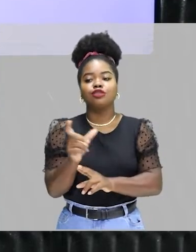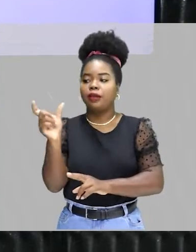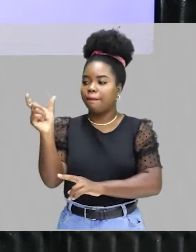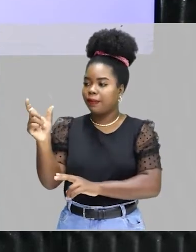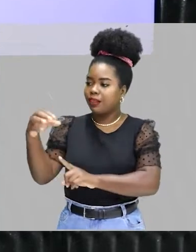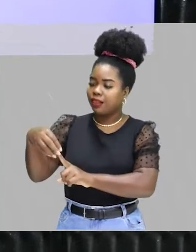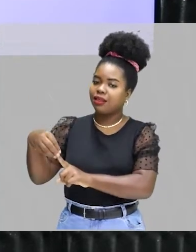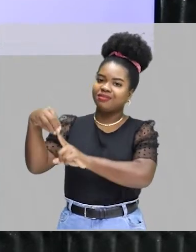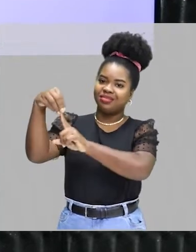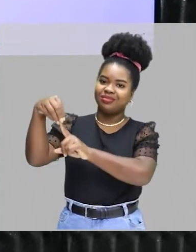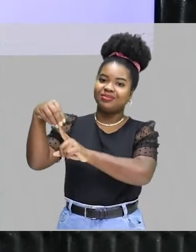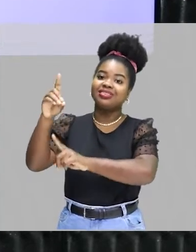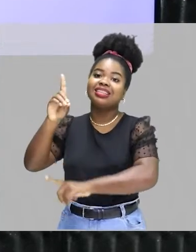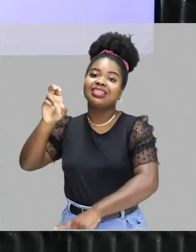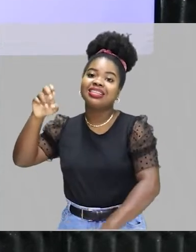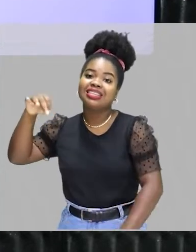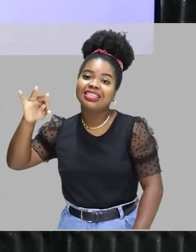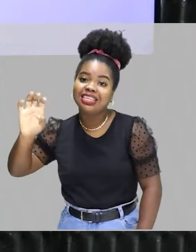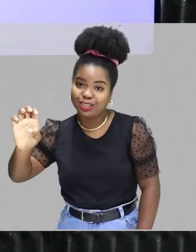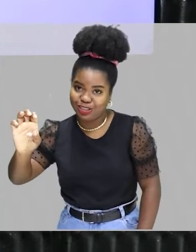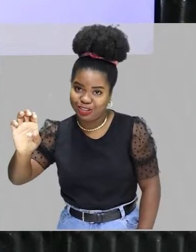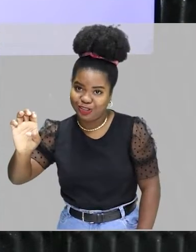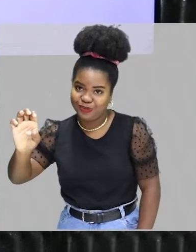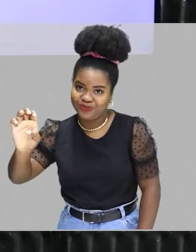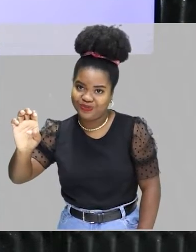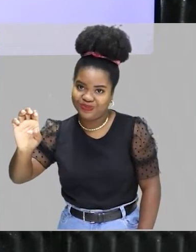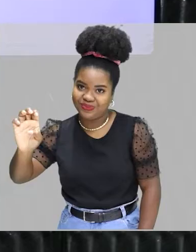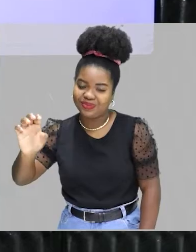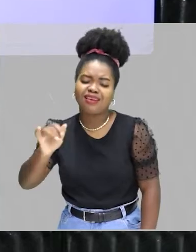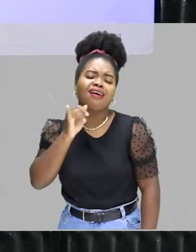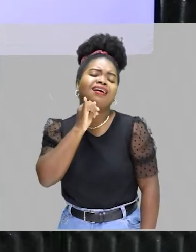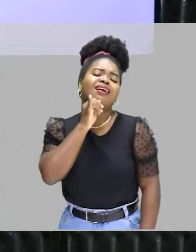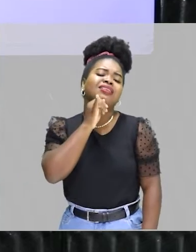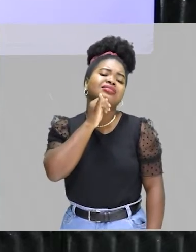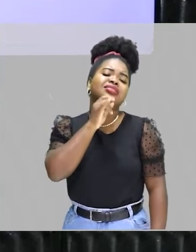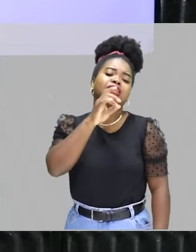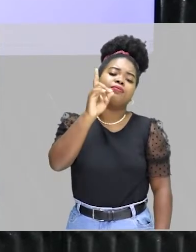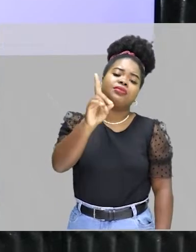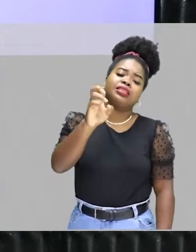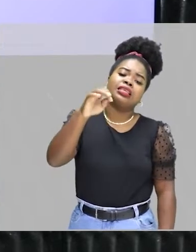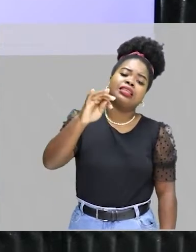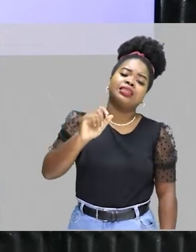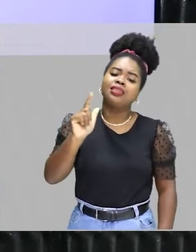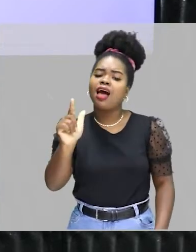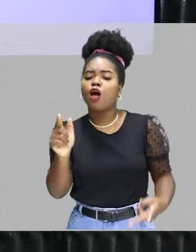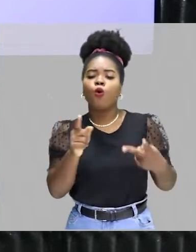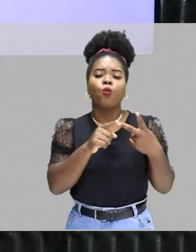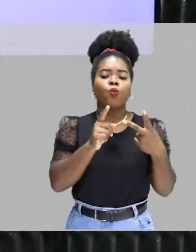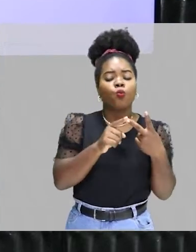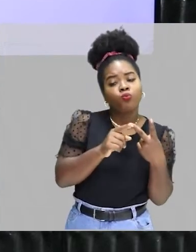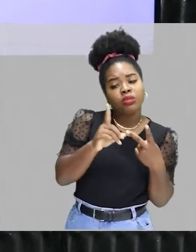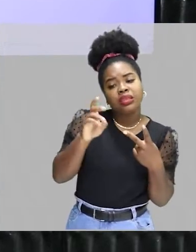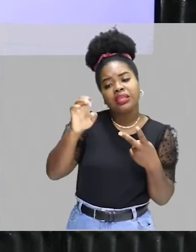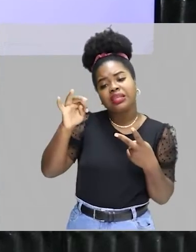dentadura, dentista, dentário, dental, né? São palavras